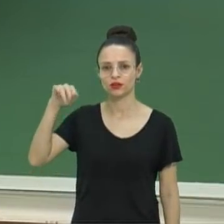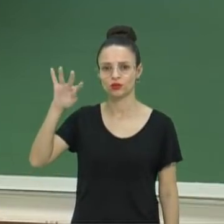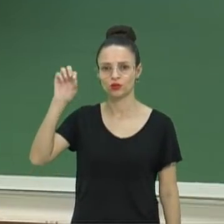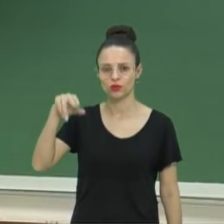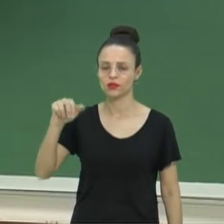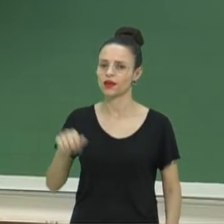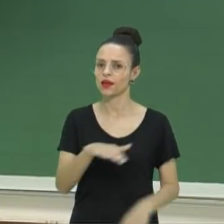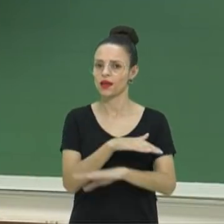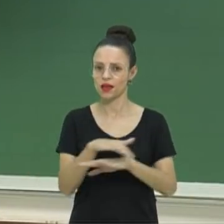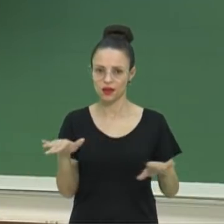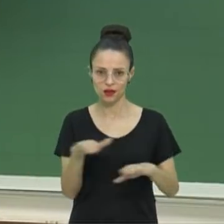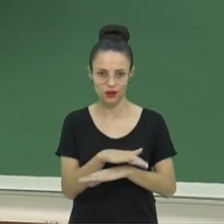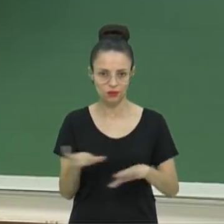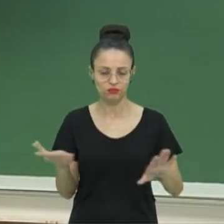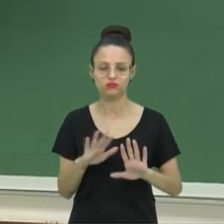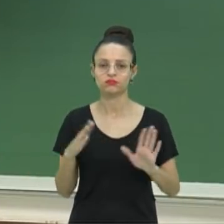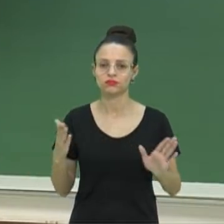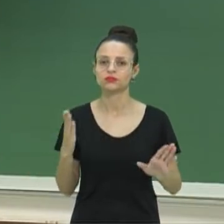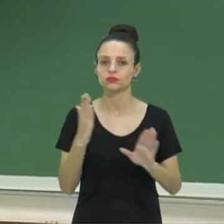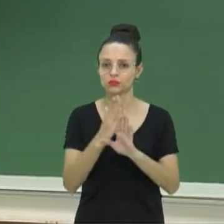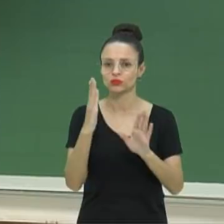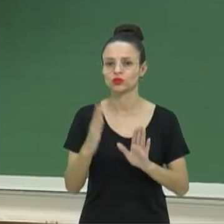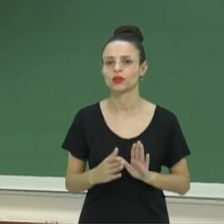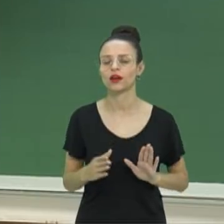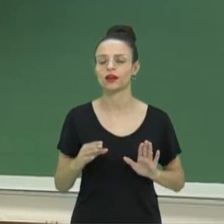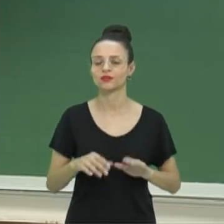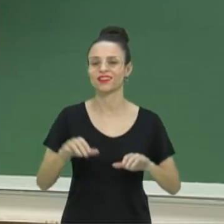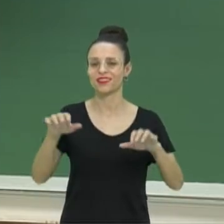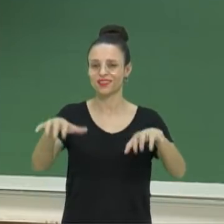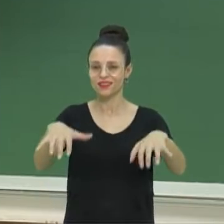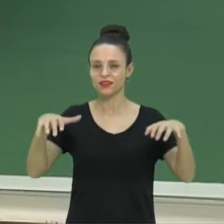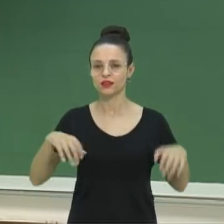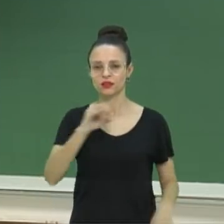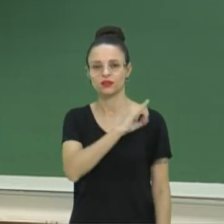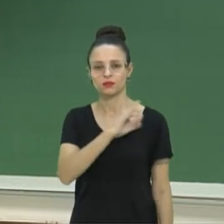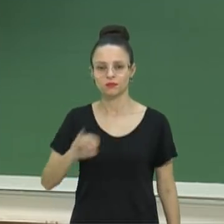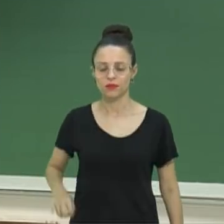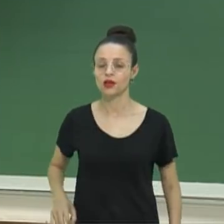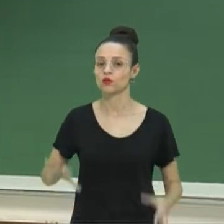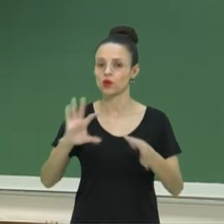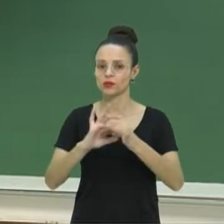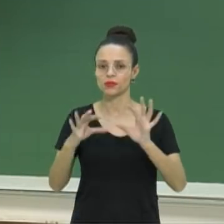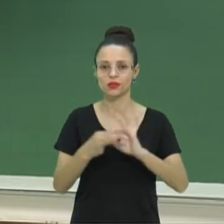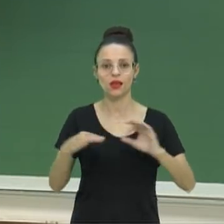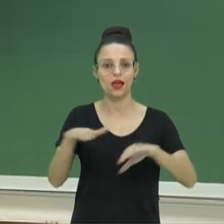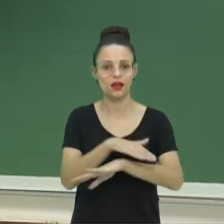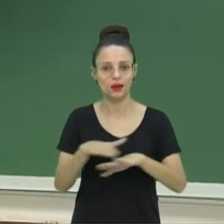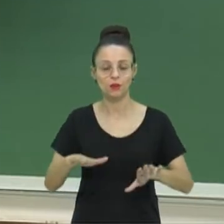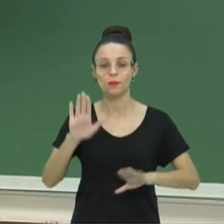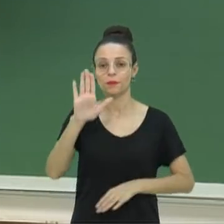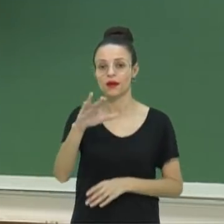acabou através do decreto imperial, né, as Olimpíadas foram extintas. Em